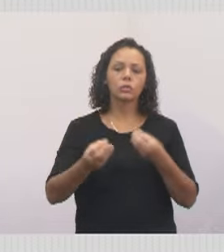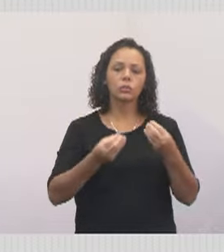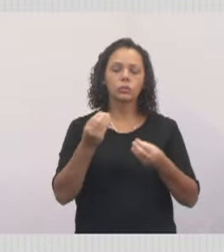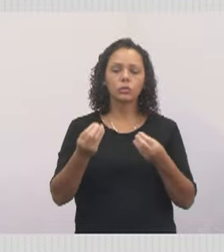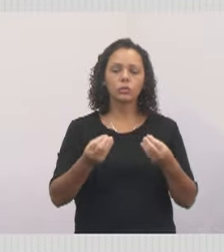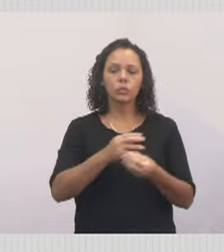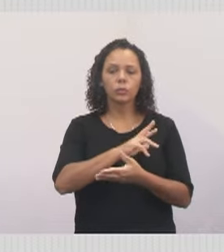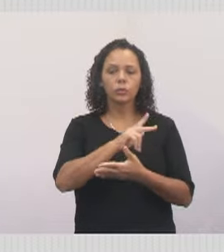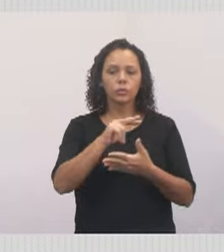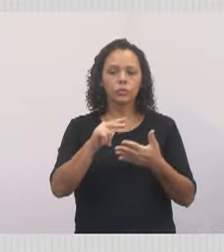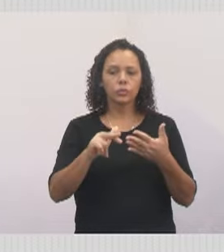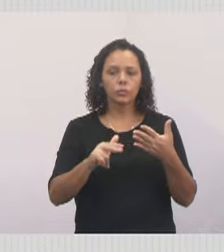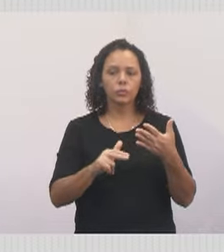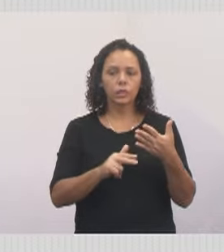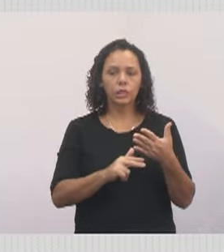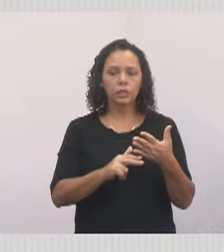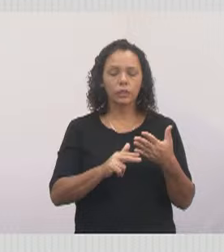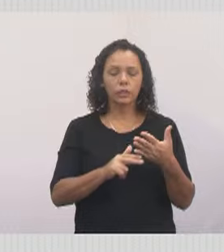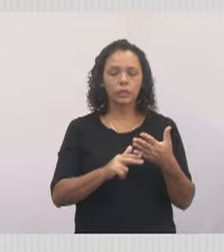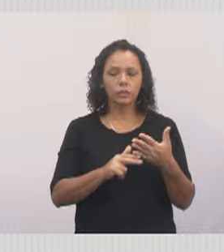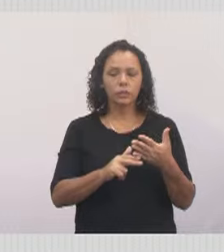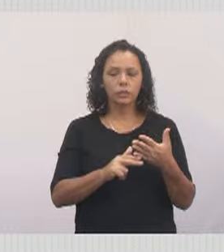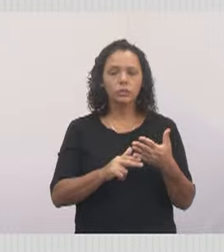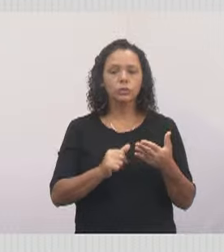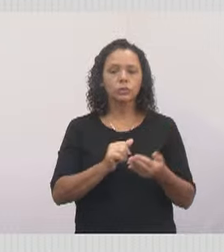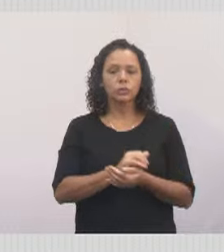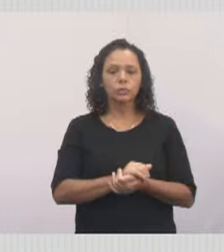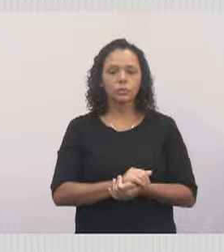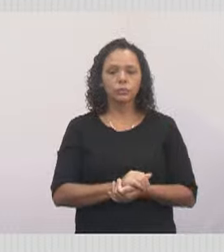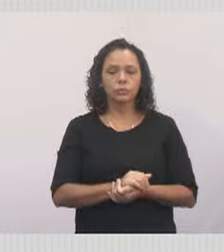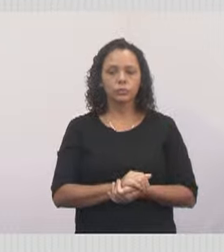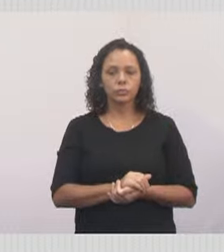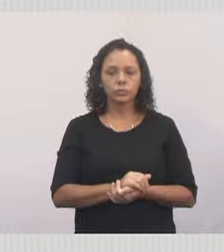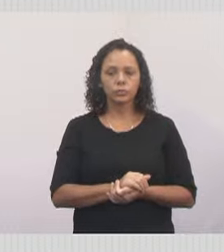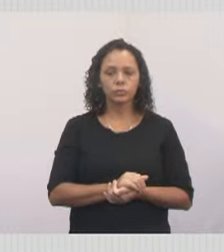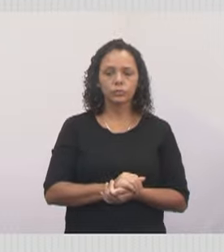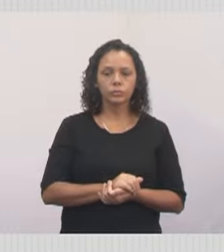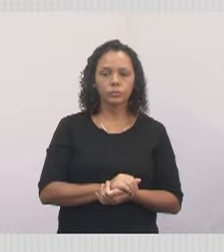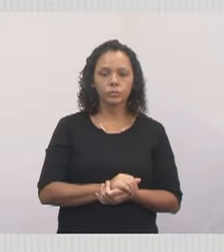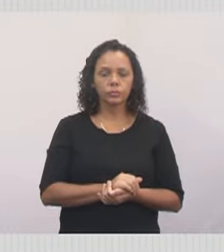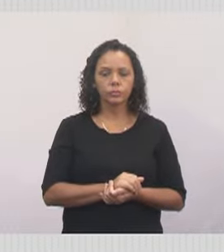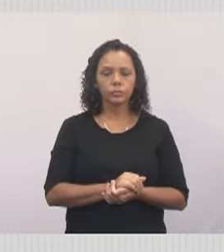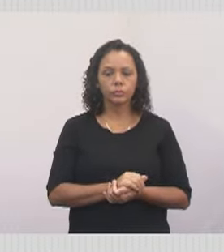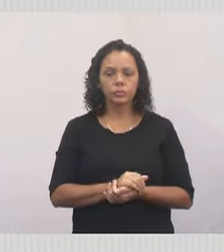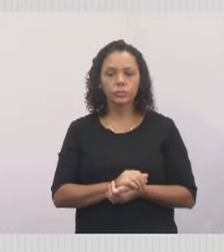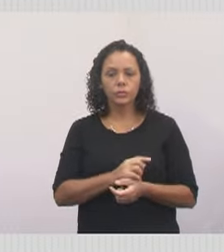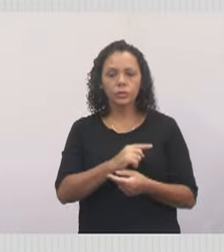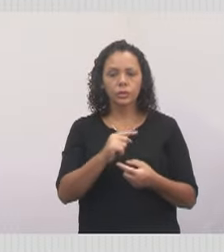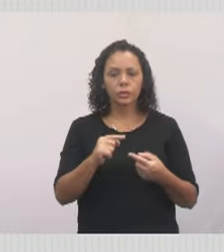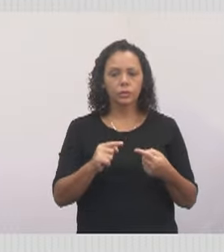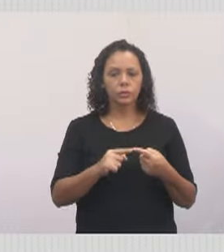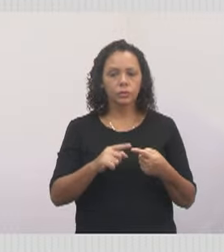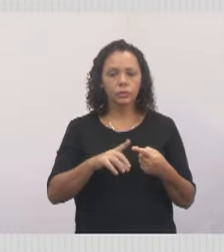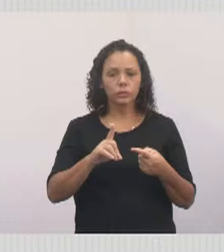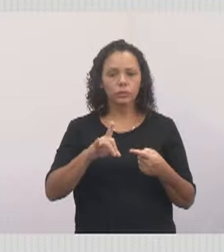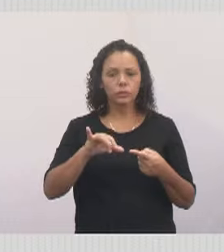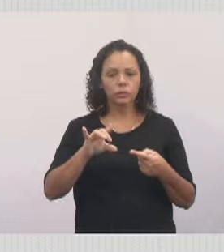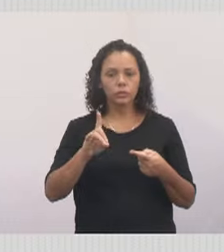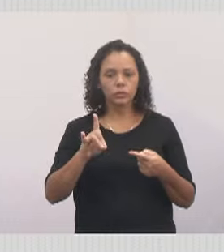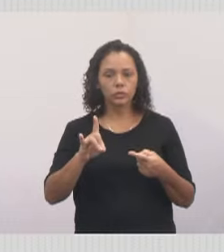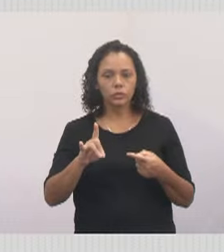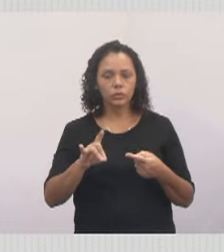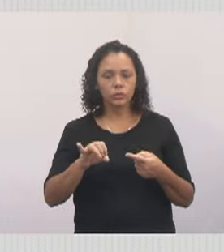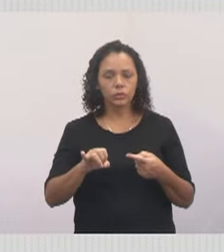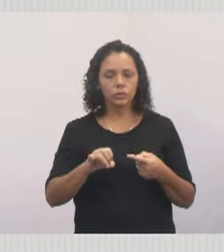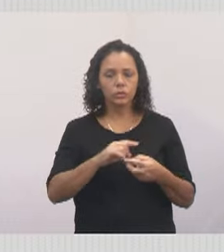entre outros, Chavantes, Pascoalzinho, Didi, que é o ex-presidente do Ponte Preta,